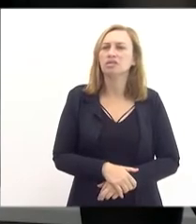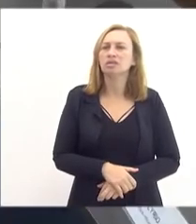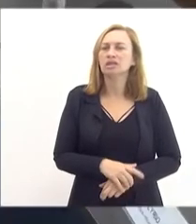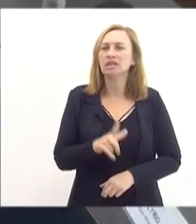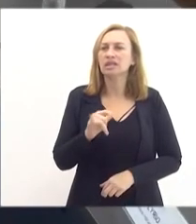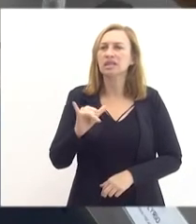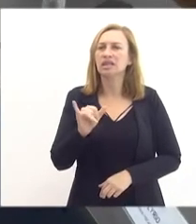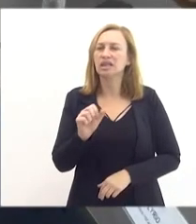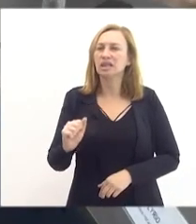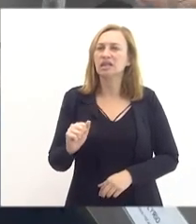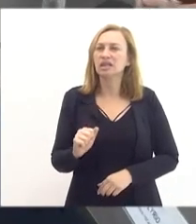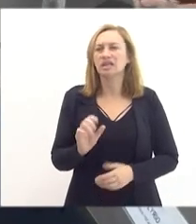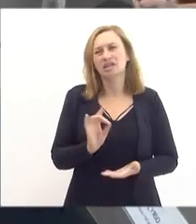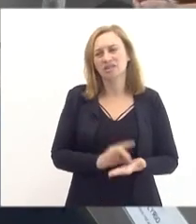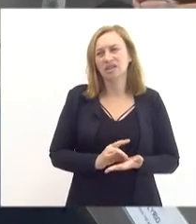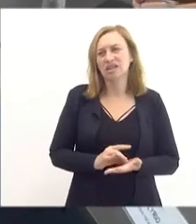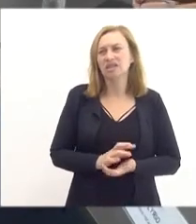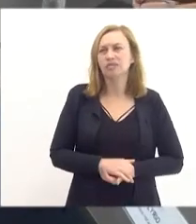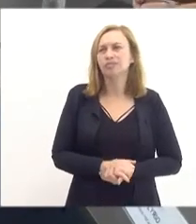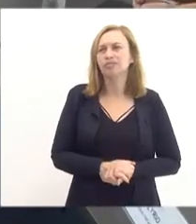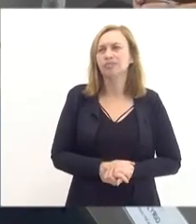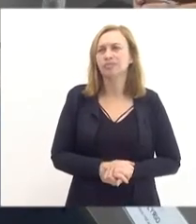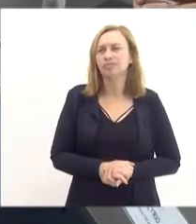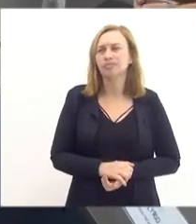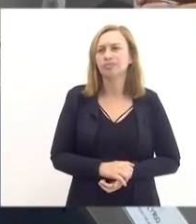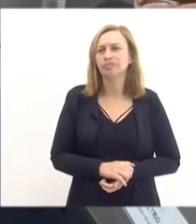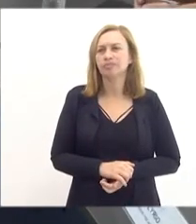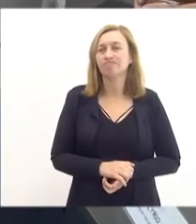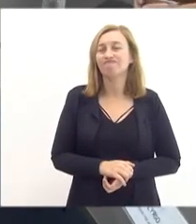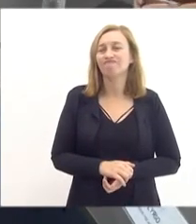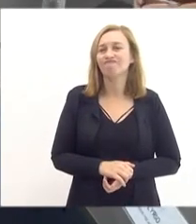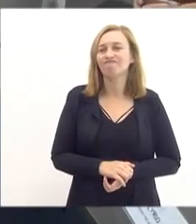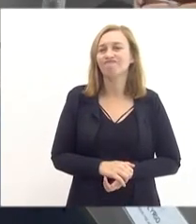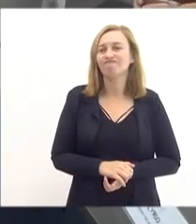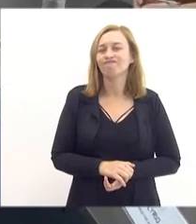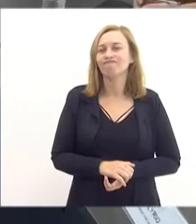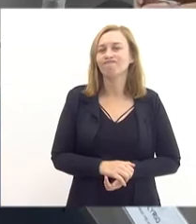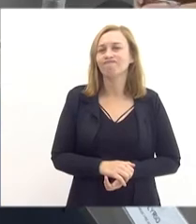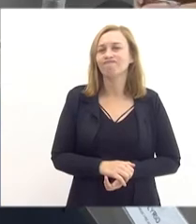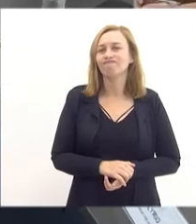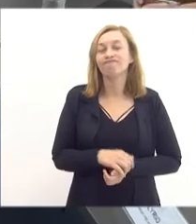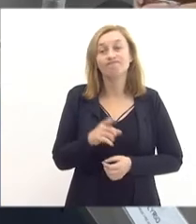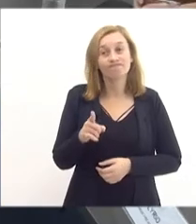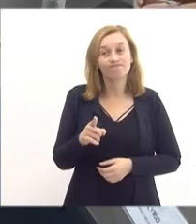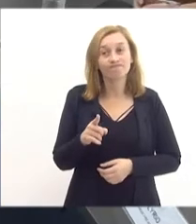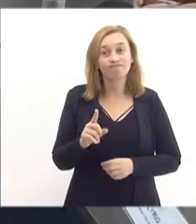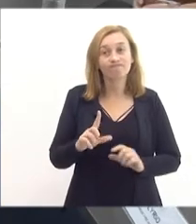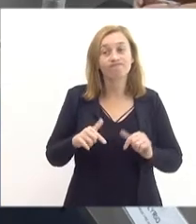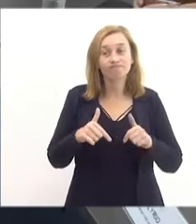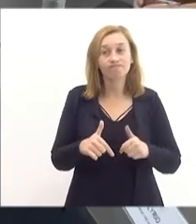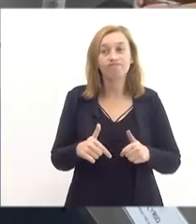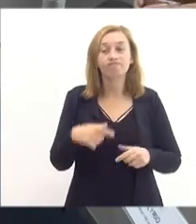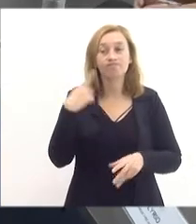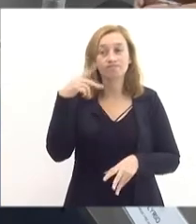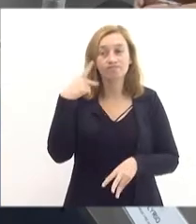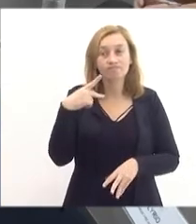Lília, no fundo, esse é um aspecto político do